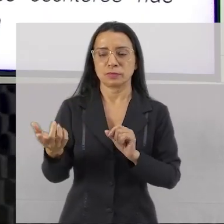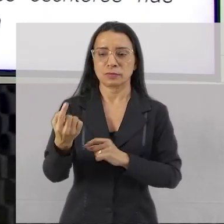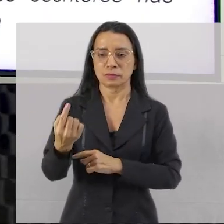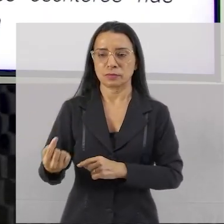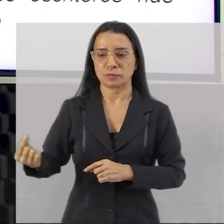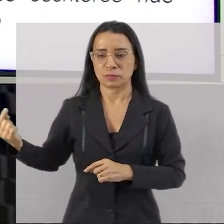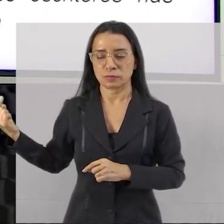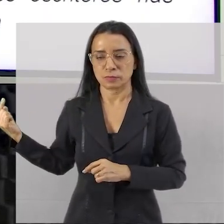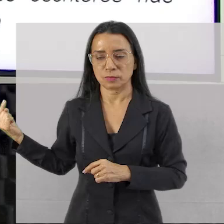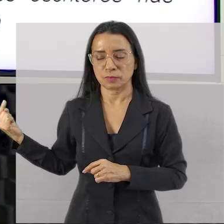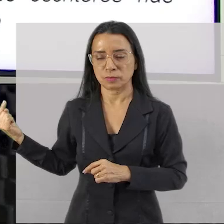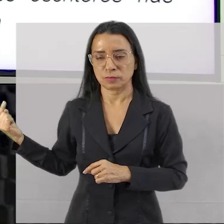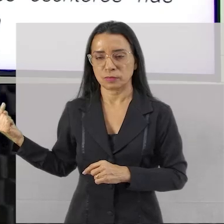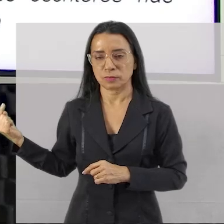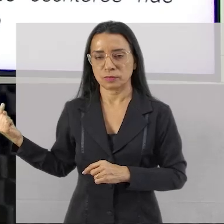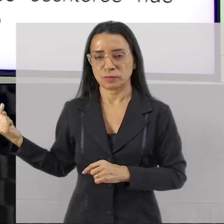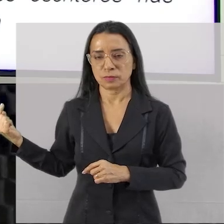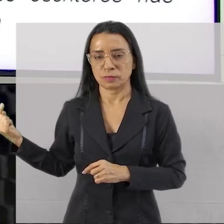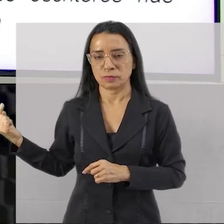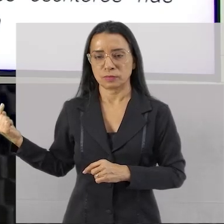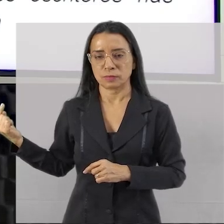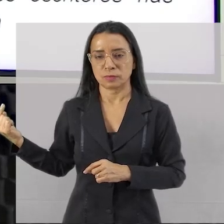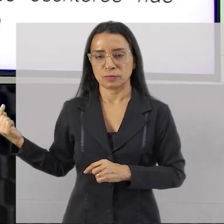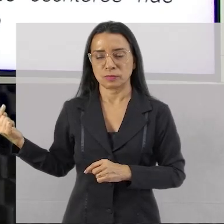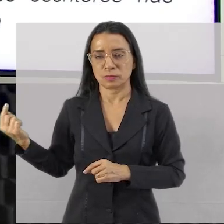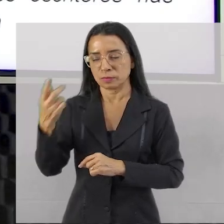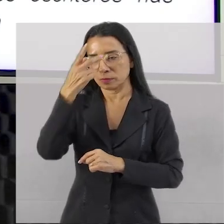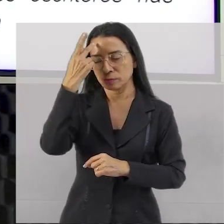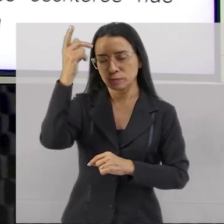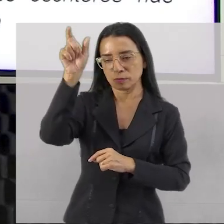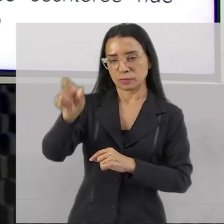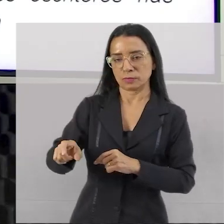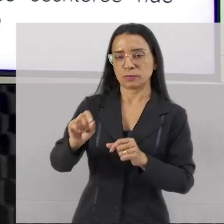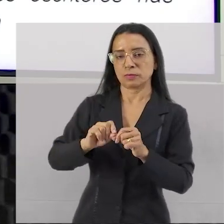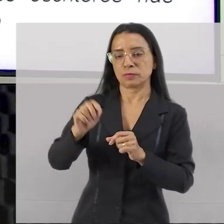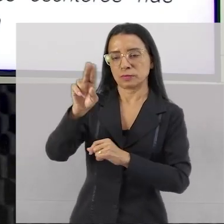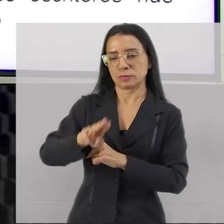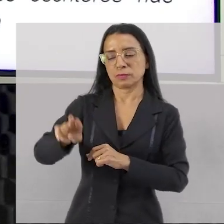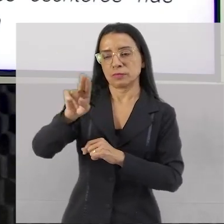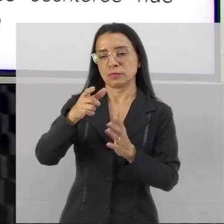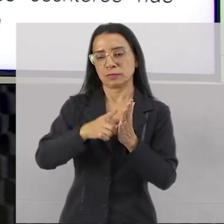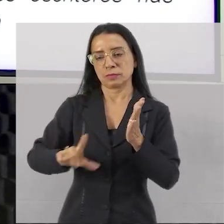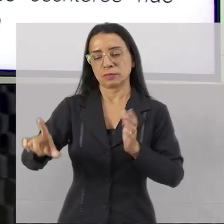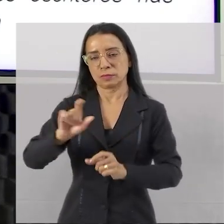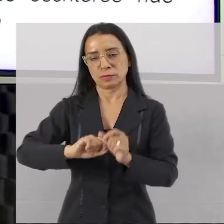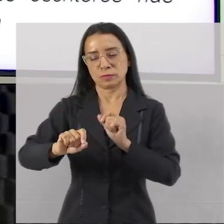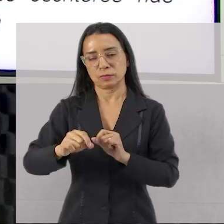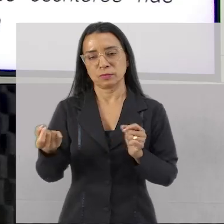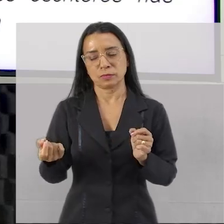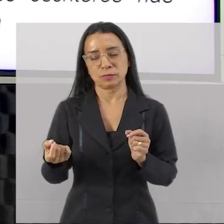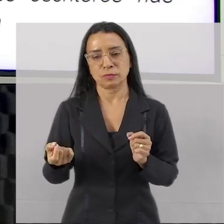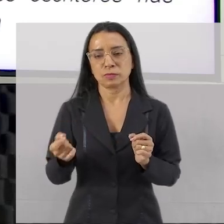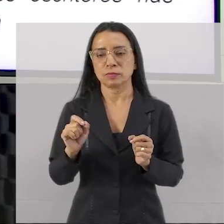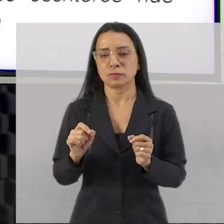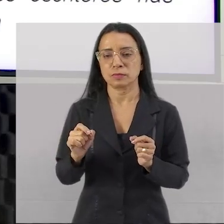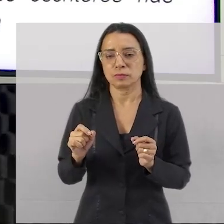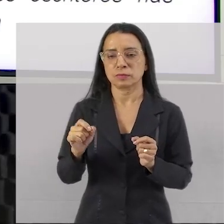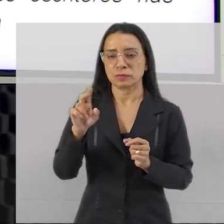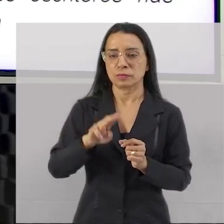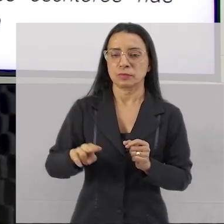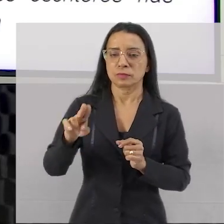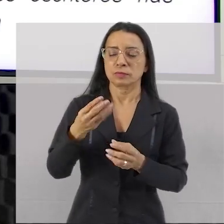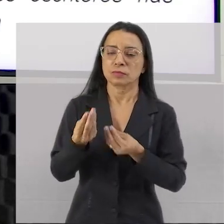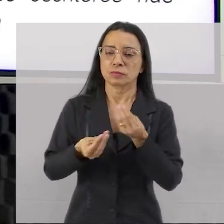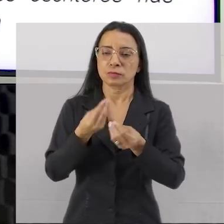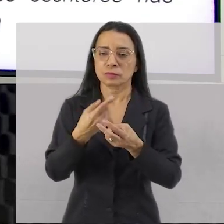leva a refletir, né? E os indivíduos, as pessoas que fazem uso da literatura, os leitores, a utilizam